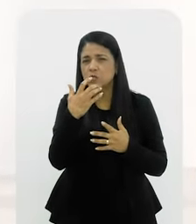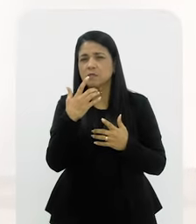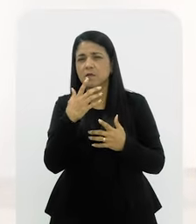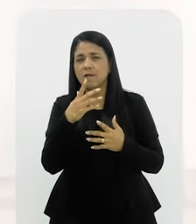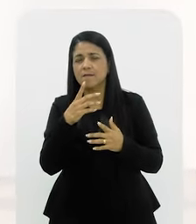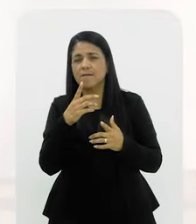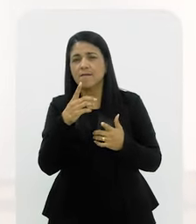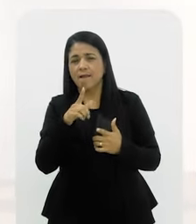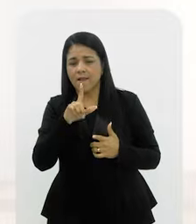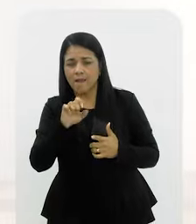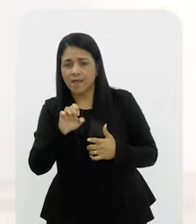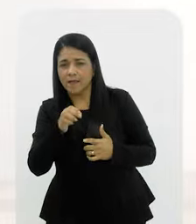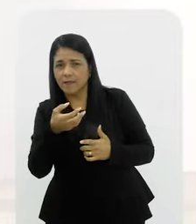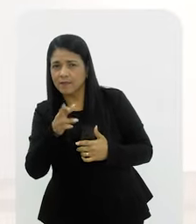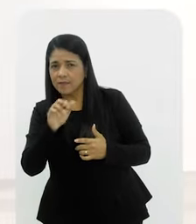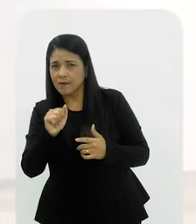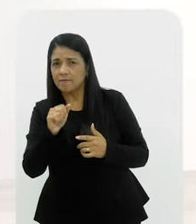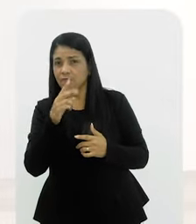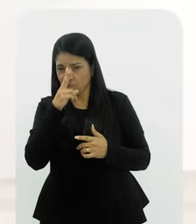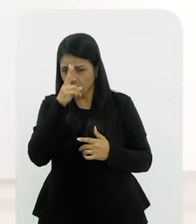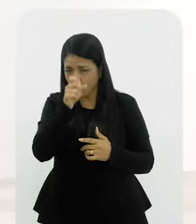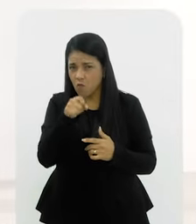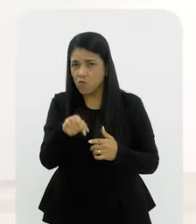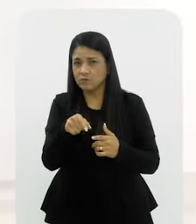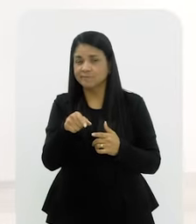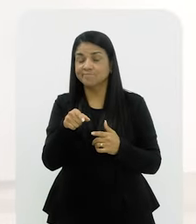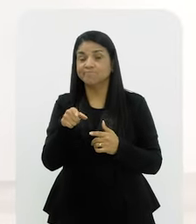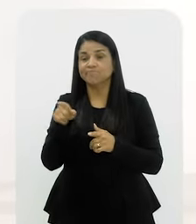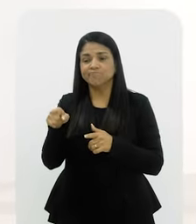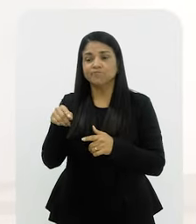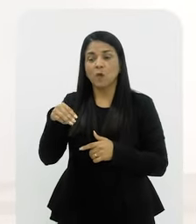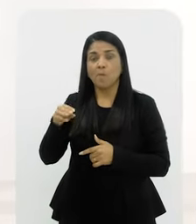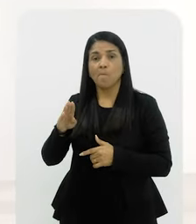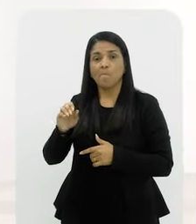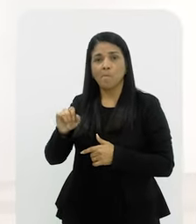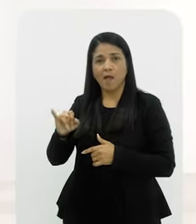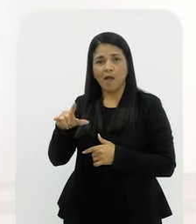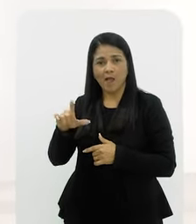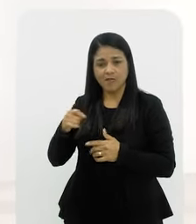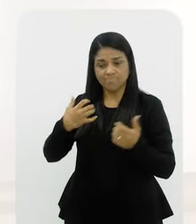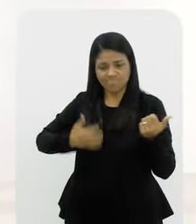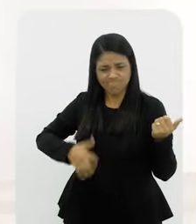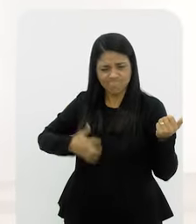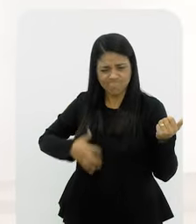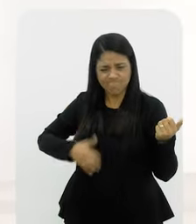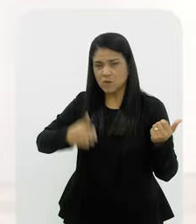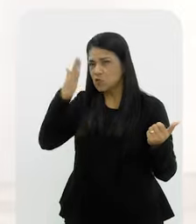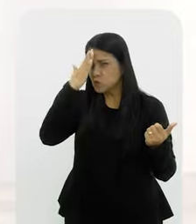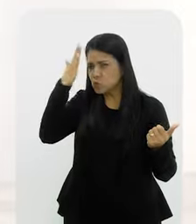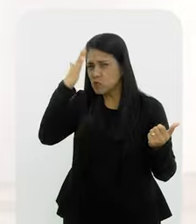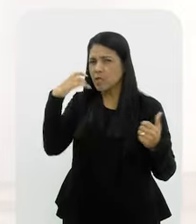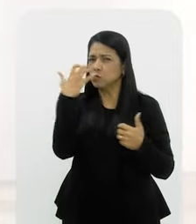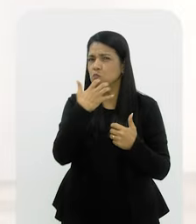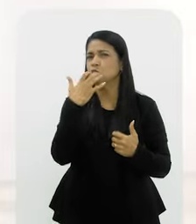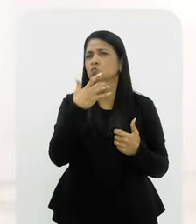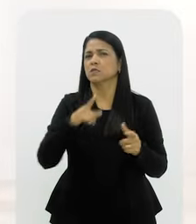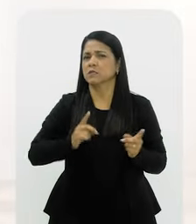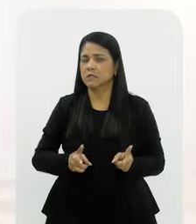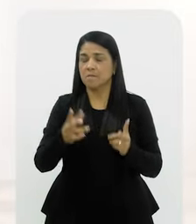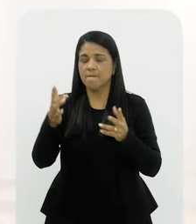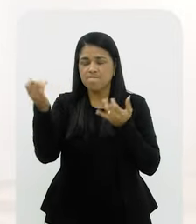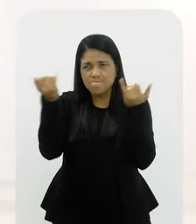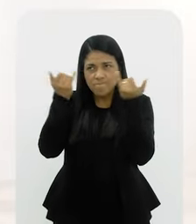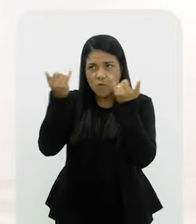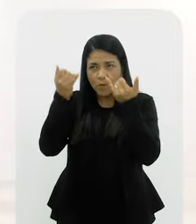letra forte. É a intuição mesmo. É a intuição que o baile te dá, porque você toca o tempo todo só sucesso, só sucesso. Você